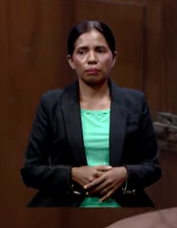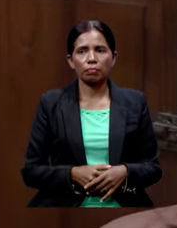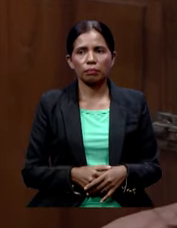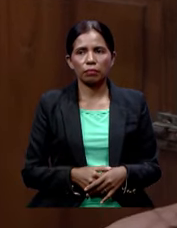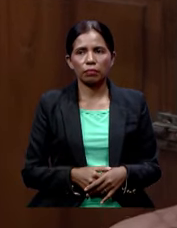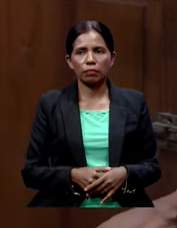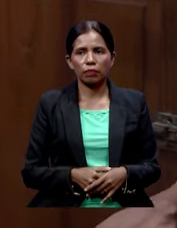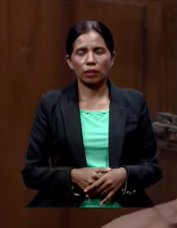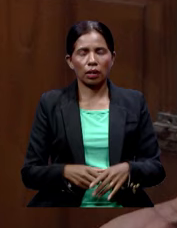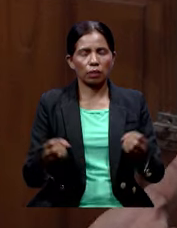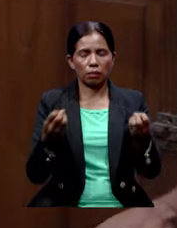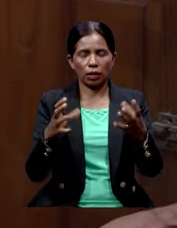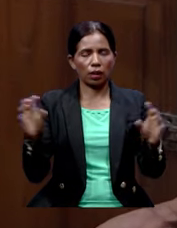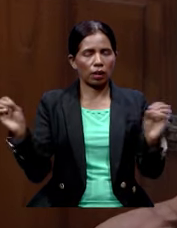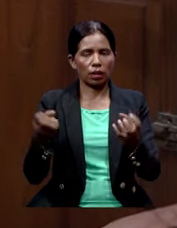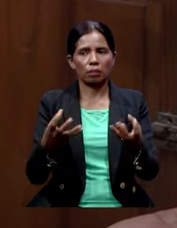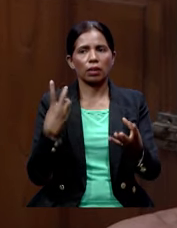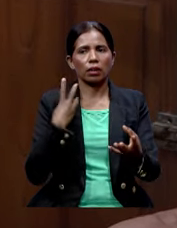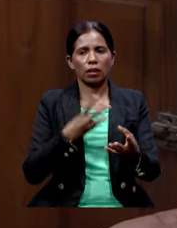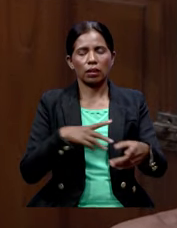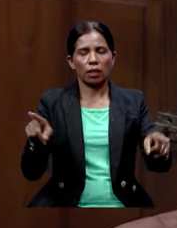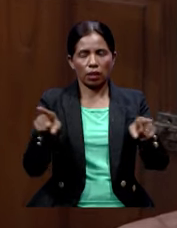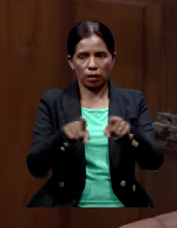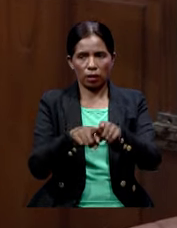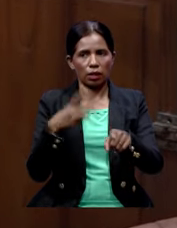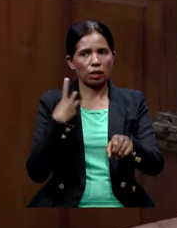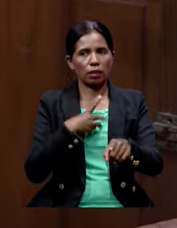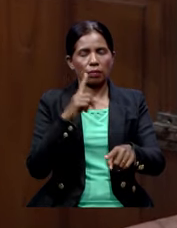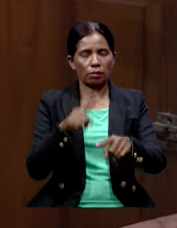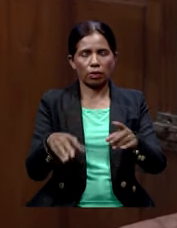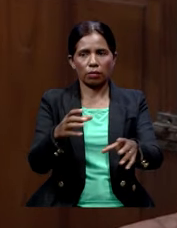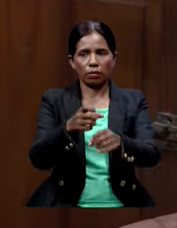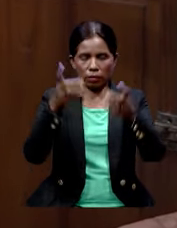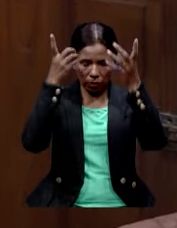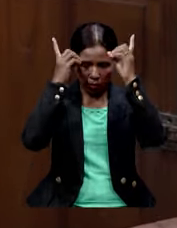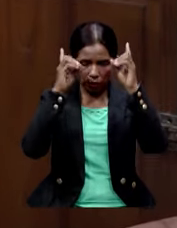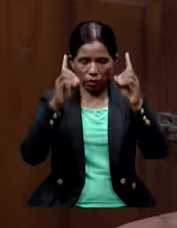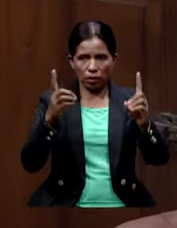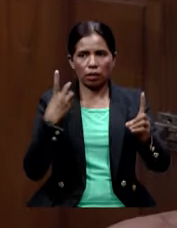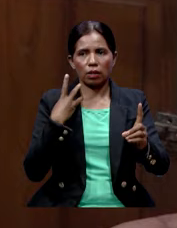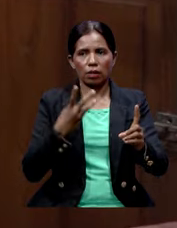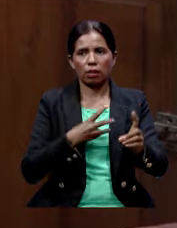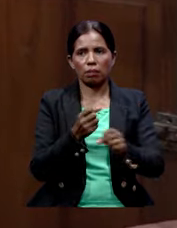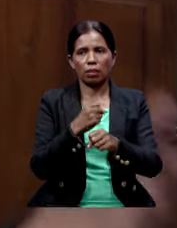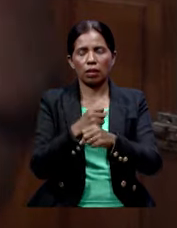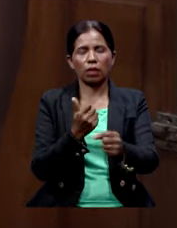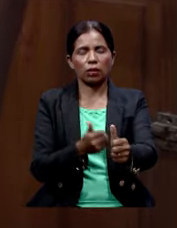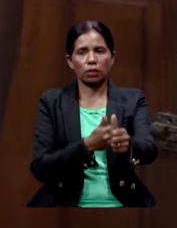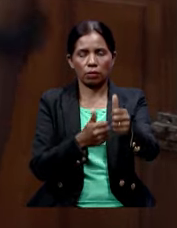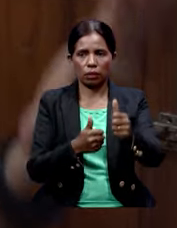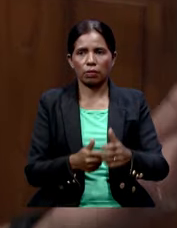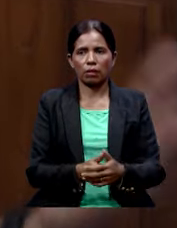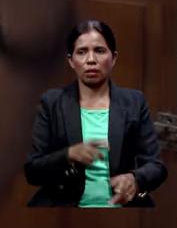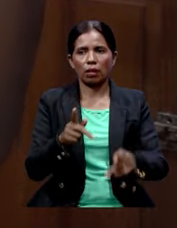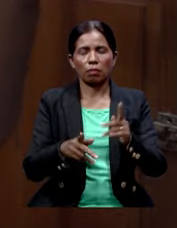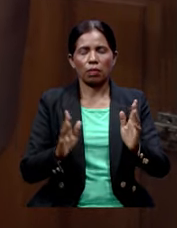atu suficiente gala suficiente e tenia condição mas ne ami la bele foti decisão ami ha ami halo tuirlet as ema